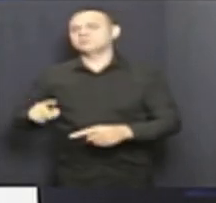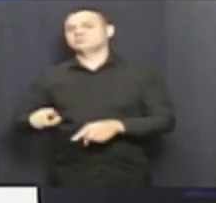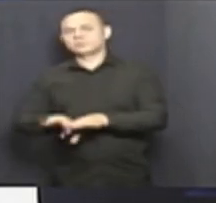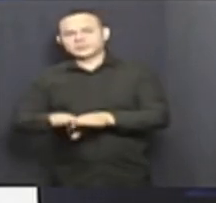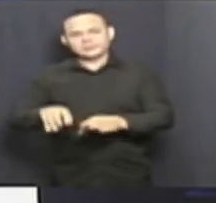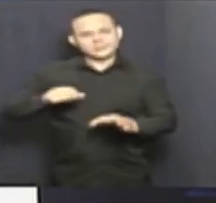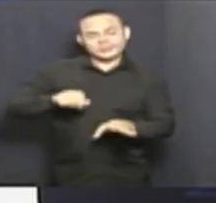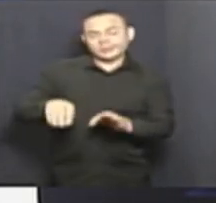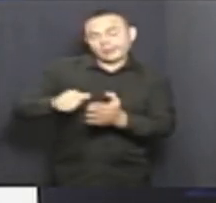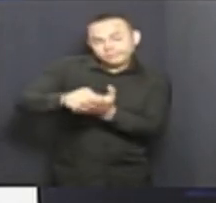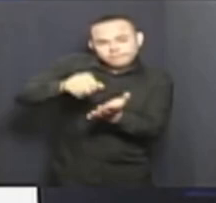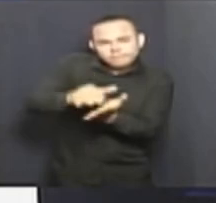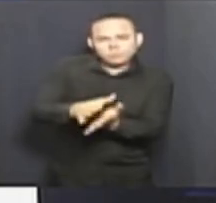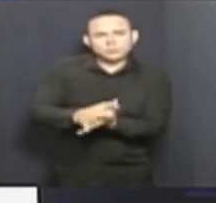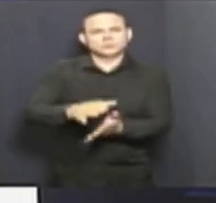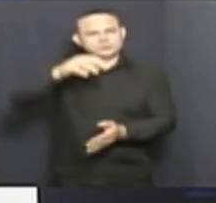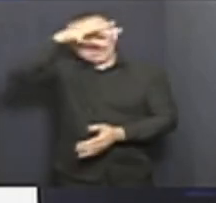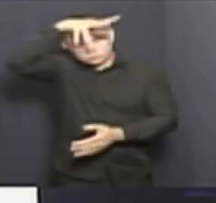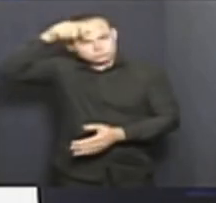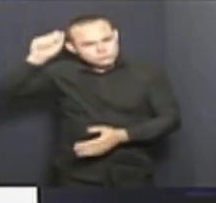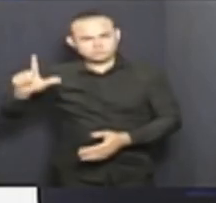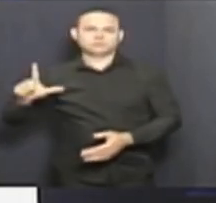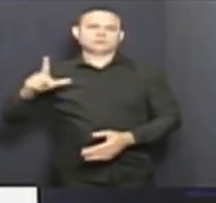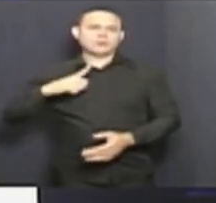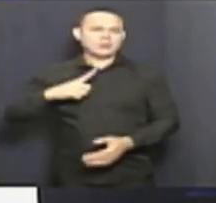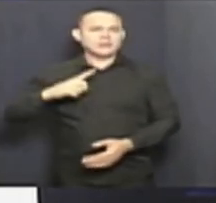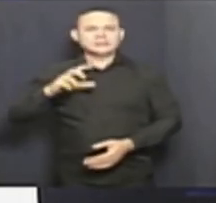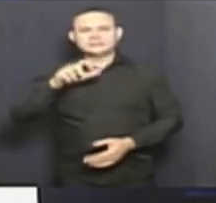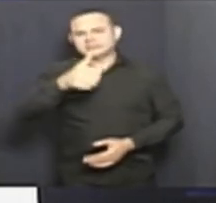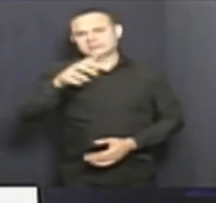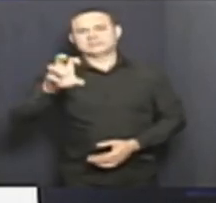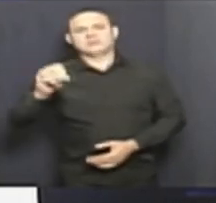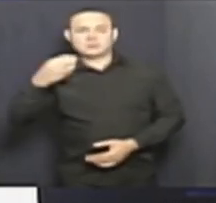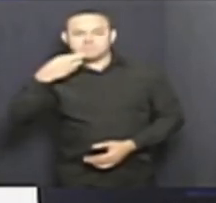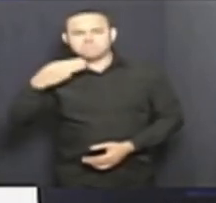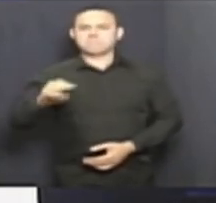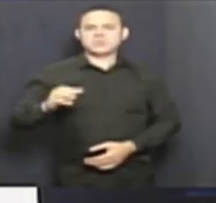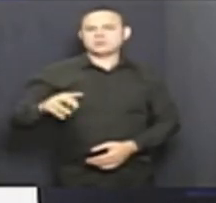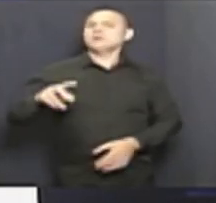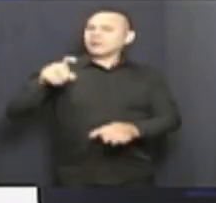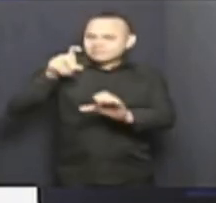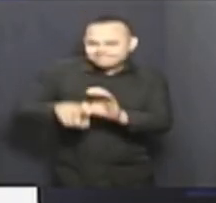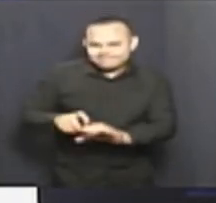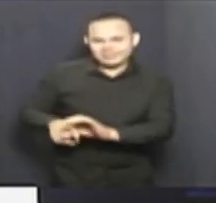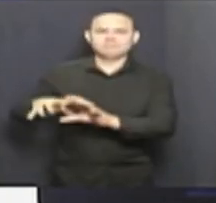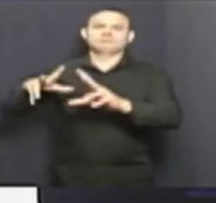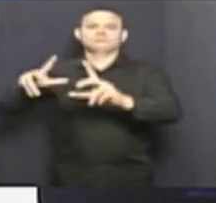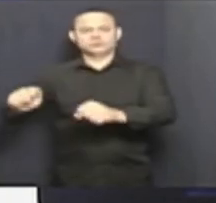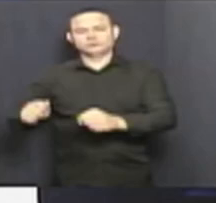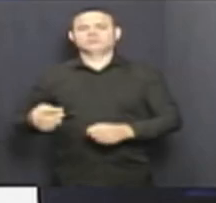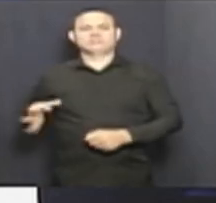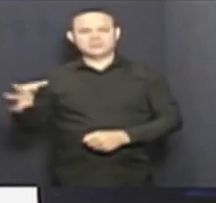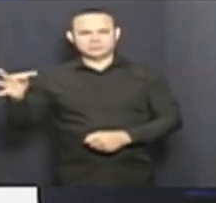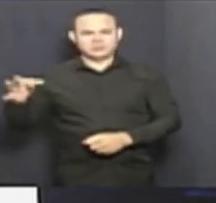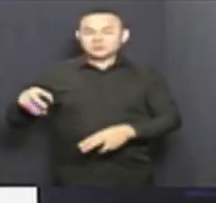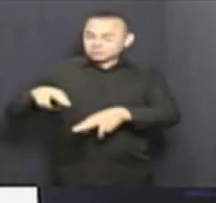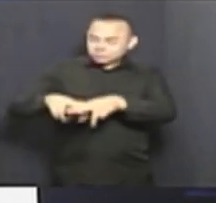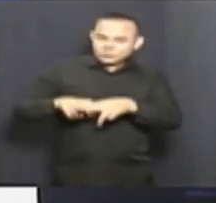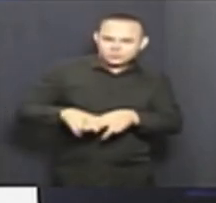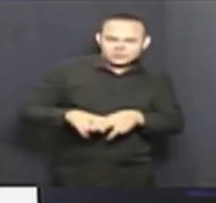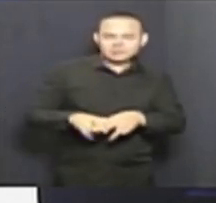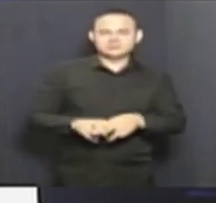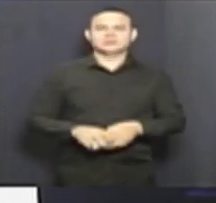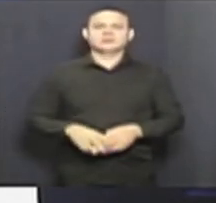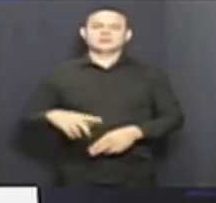estado é pesada até 150% do valor do débito tributário e nós vamos fazer proporcionalmente à o